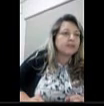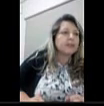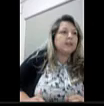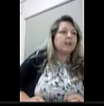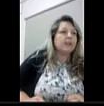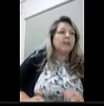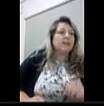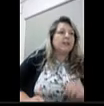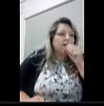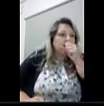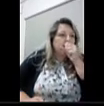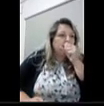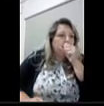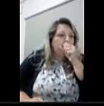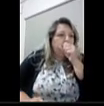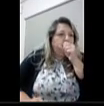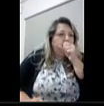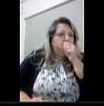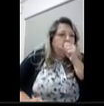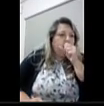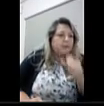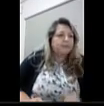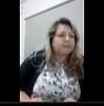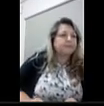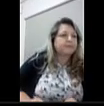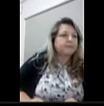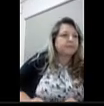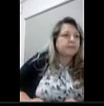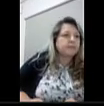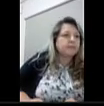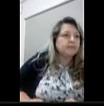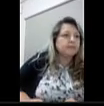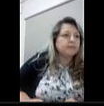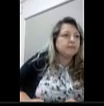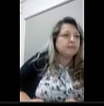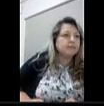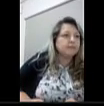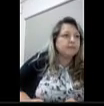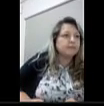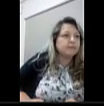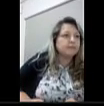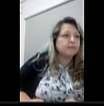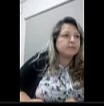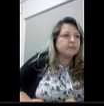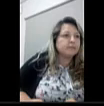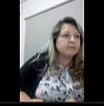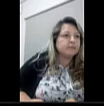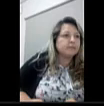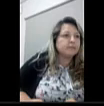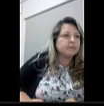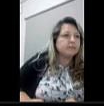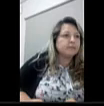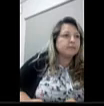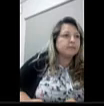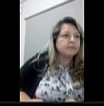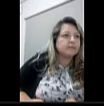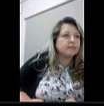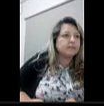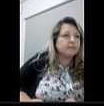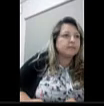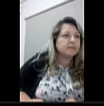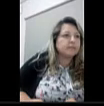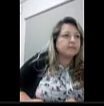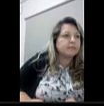circuitaria atencional dela fique mais sob controle do que está para acontecer do que com foco na atividade propriamente